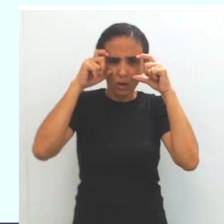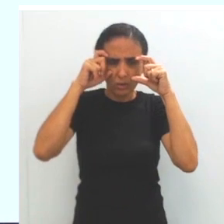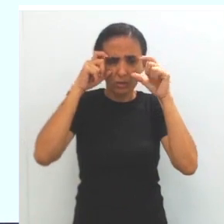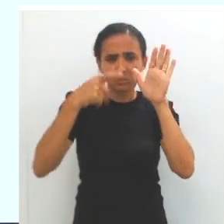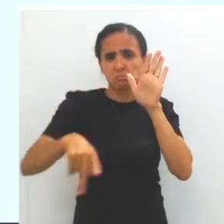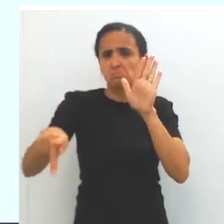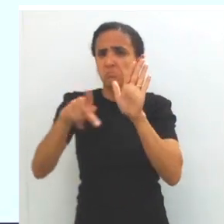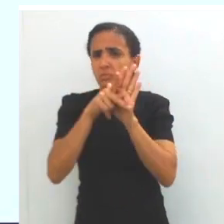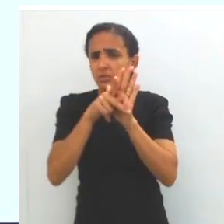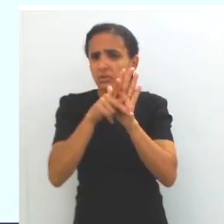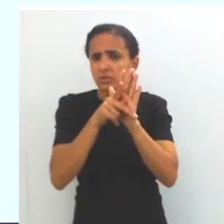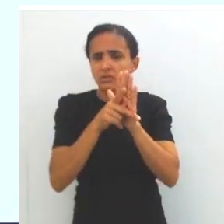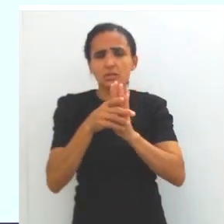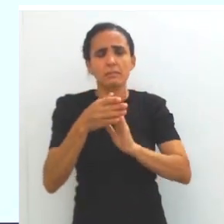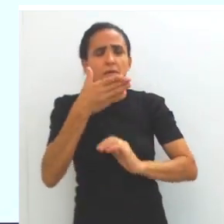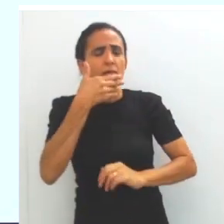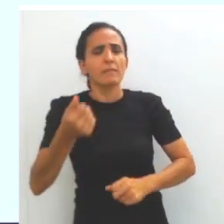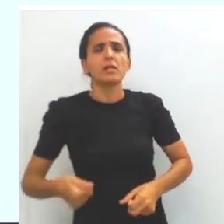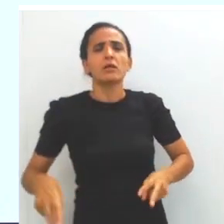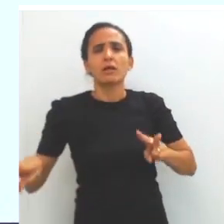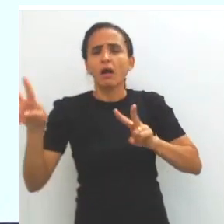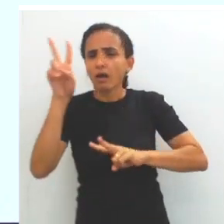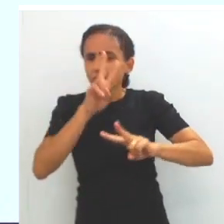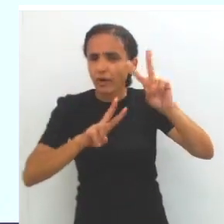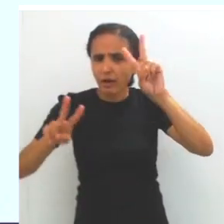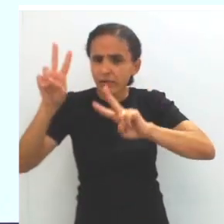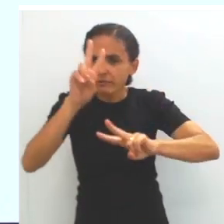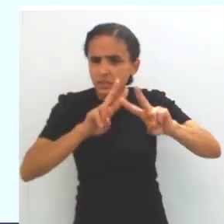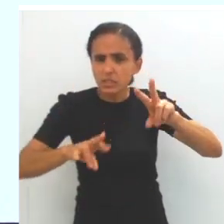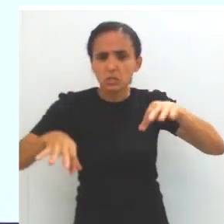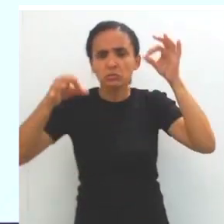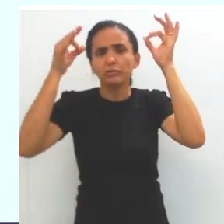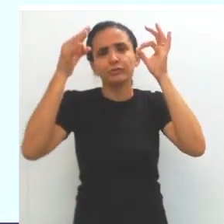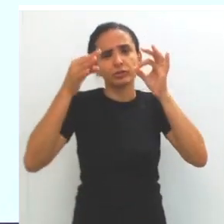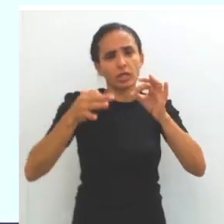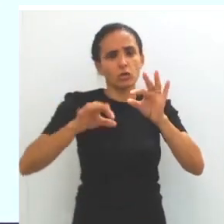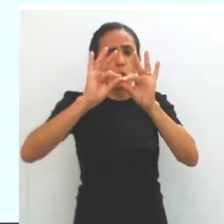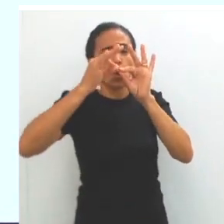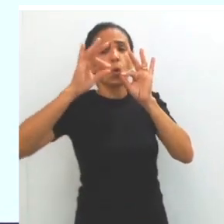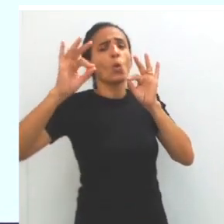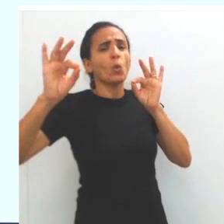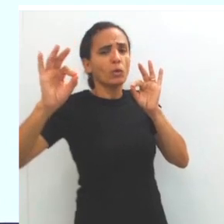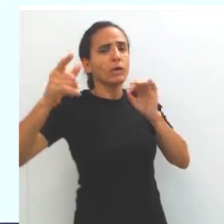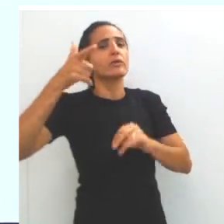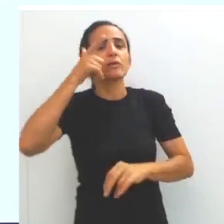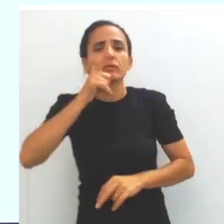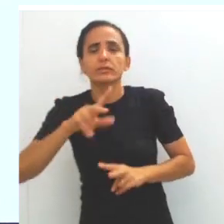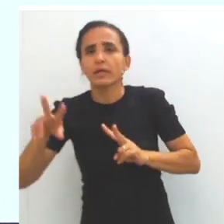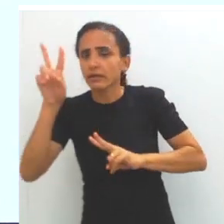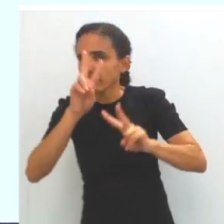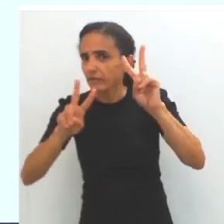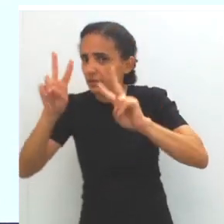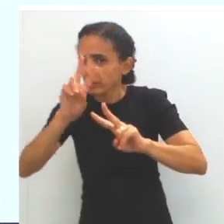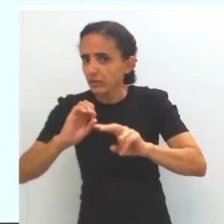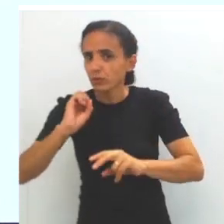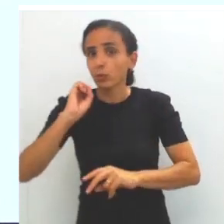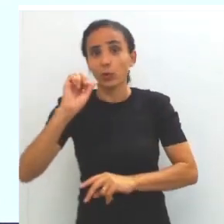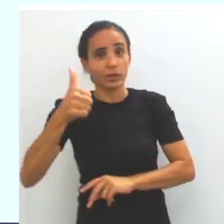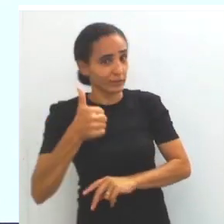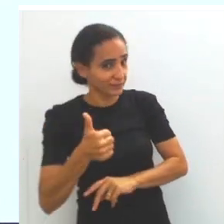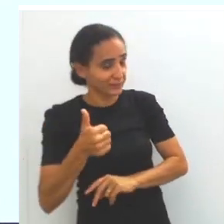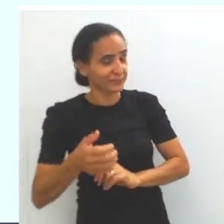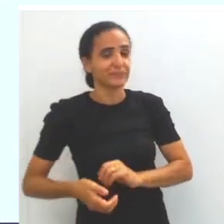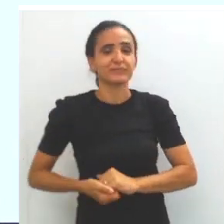lentes divergentes de forma perfeita objetos à distância.